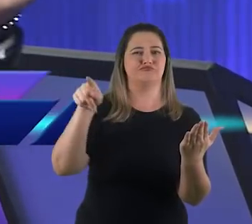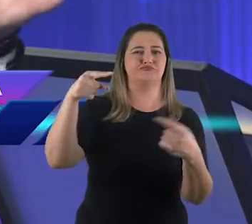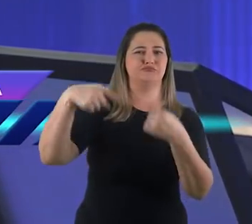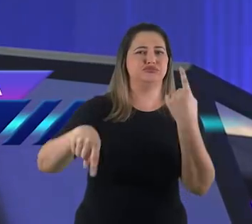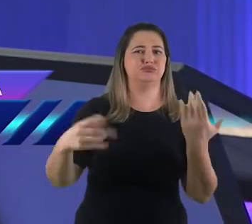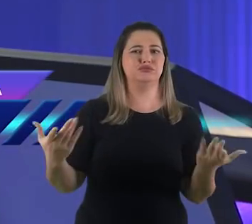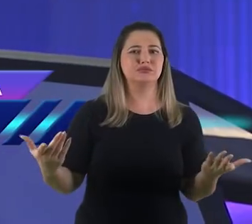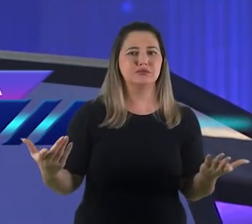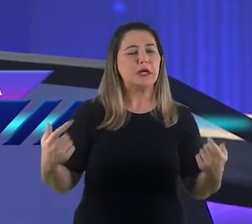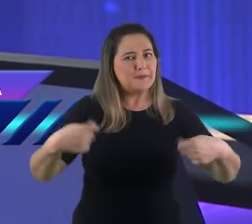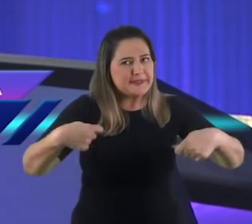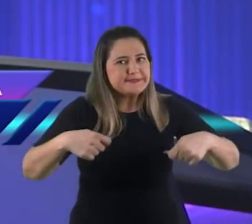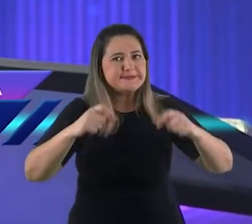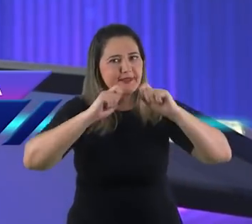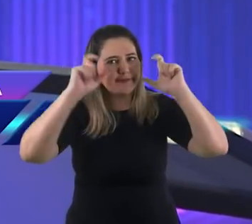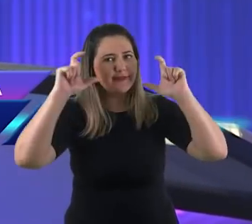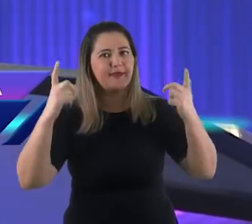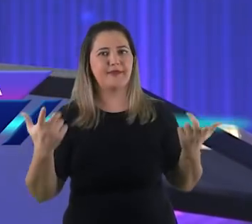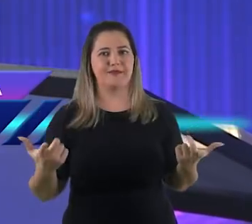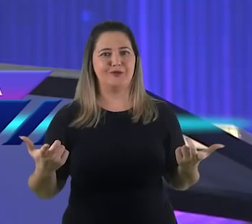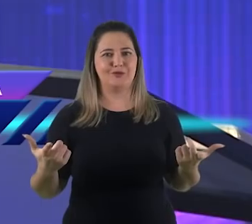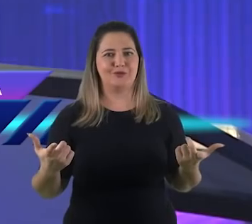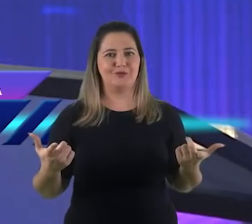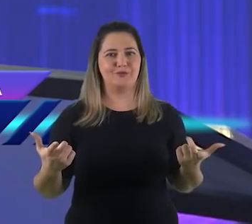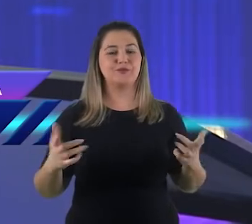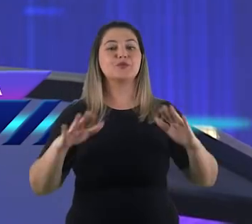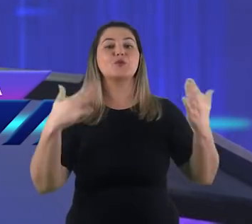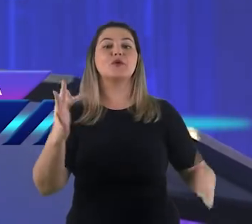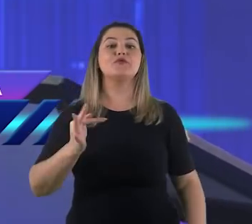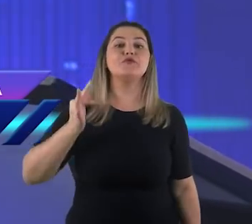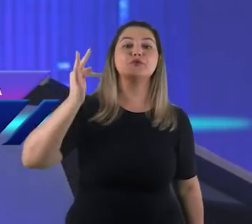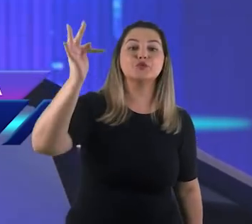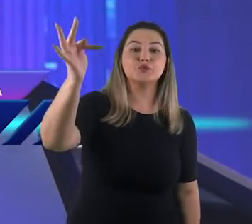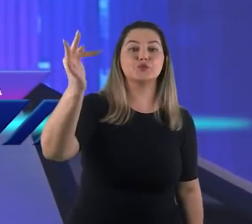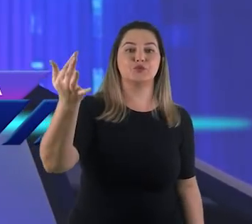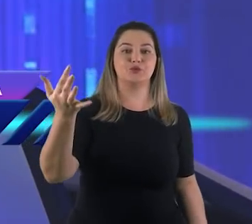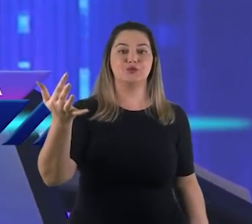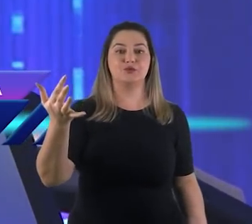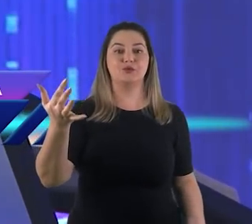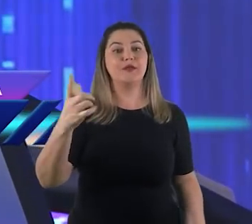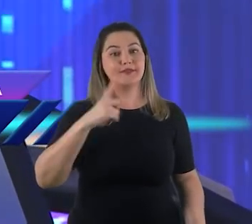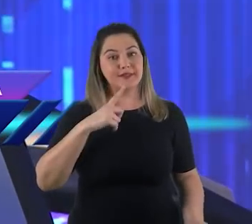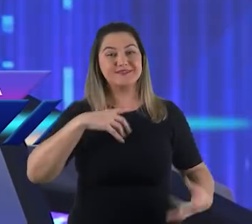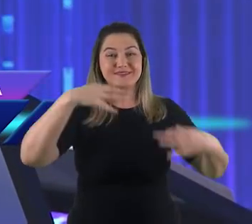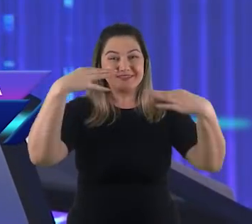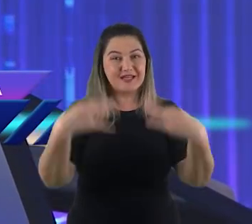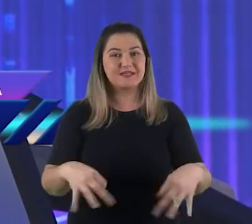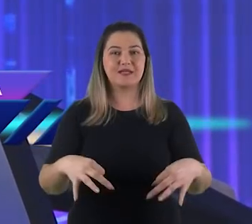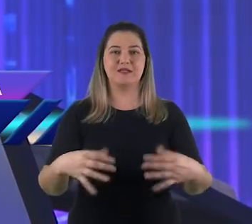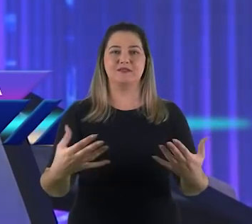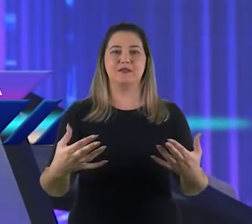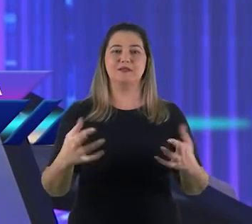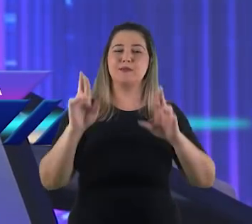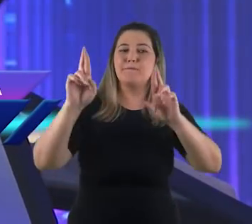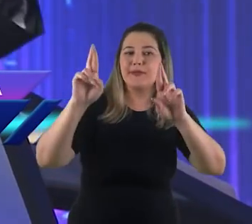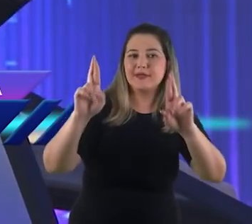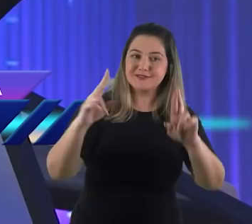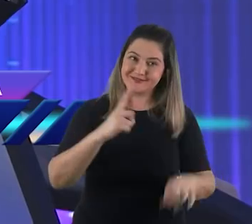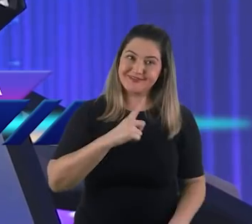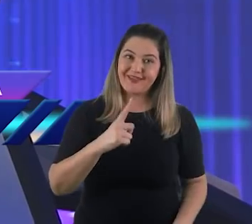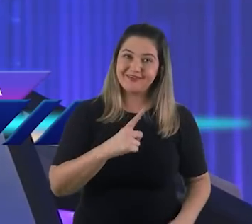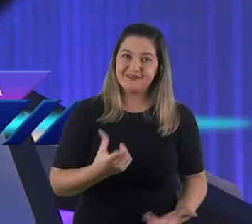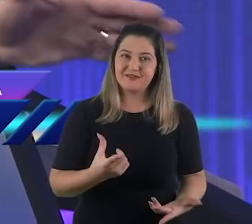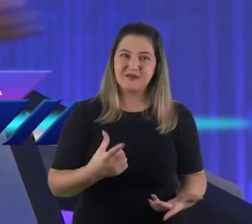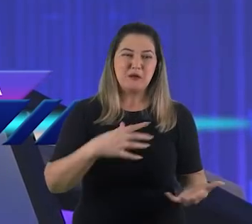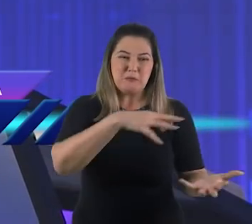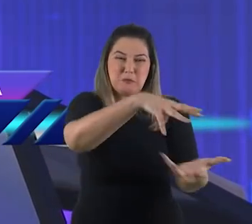Qual é o futuro que podemos ter na palavra do Senhor? De segurança, de certeza. Ainda que o mundo